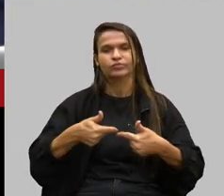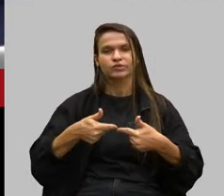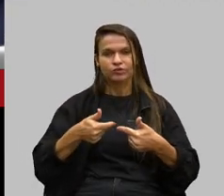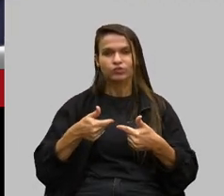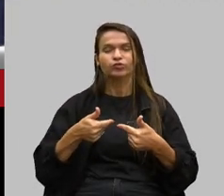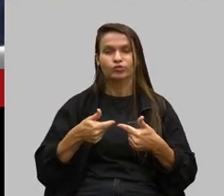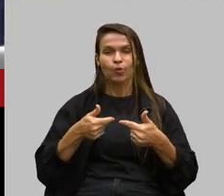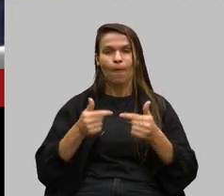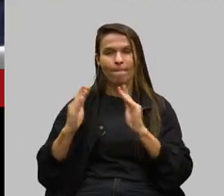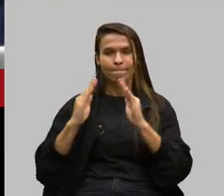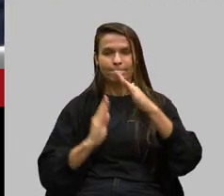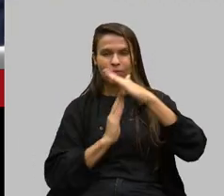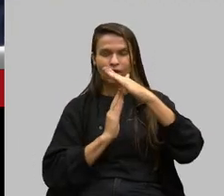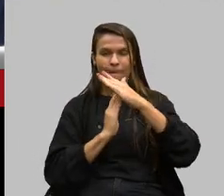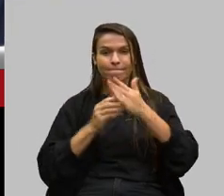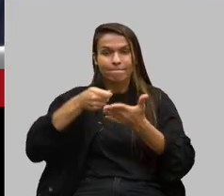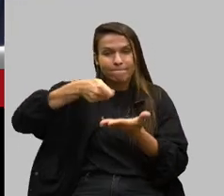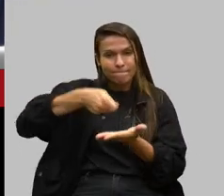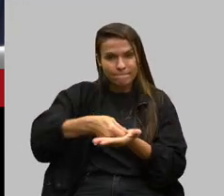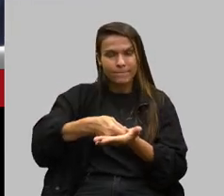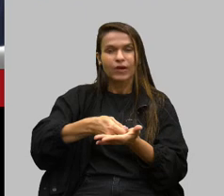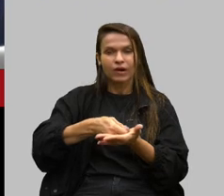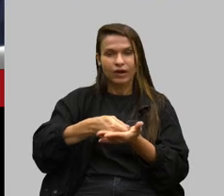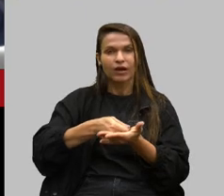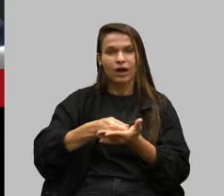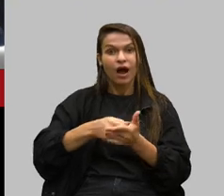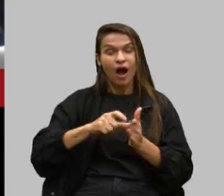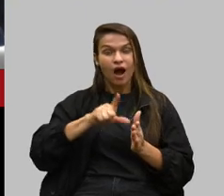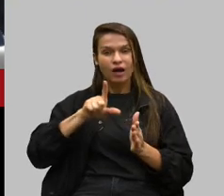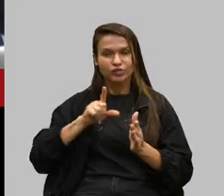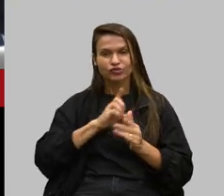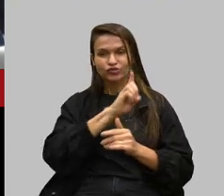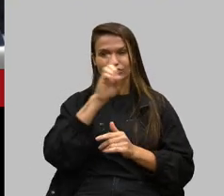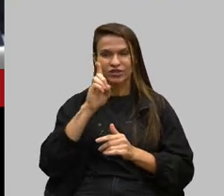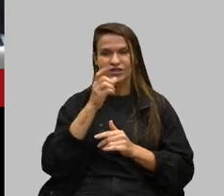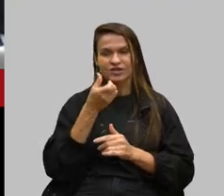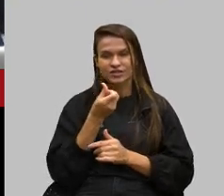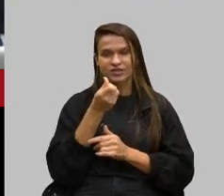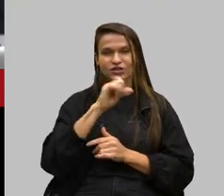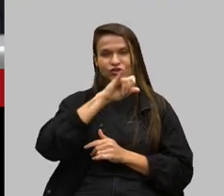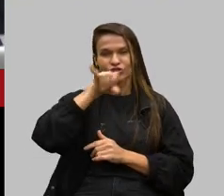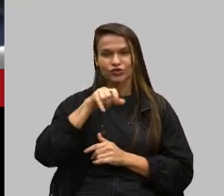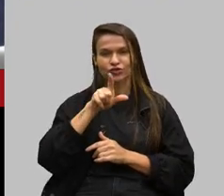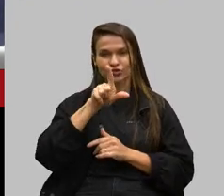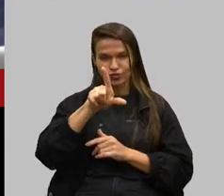emendas antes do prazo legal do dia 6 de Julho nesse ano de